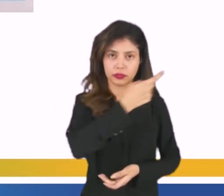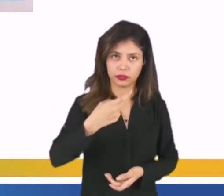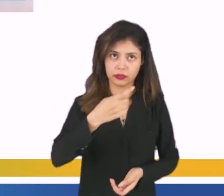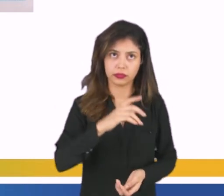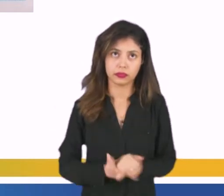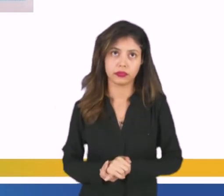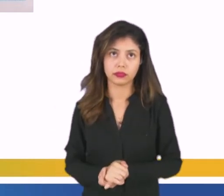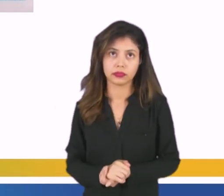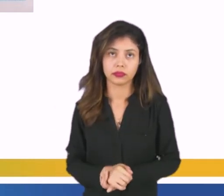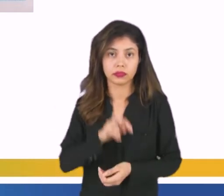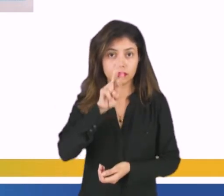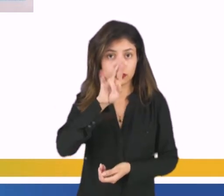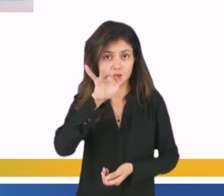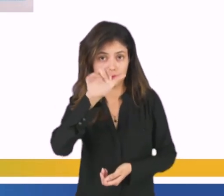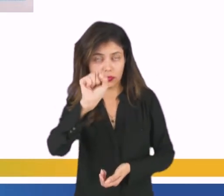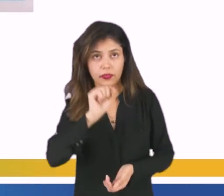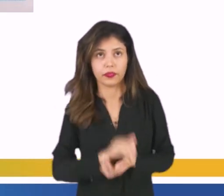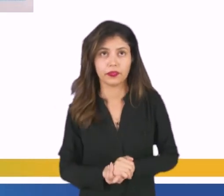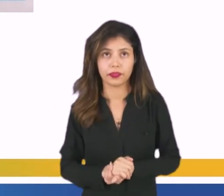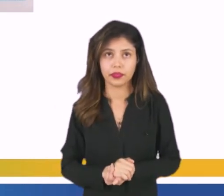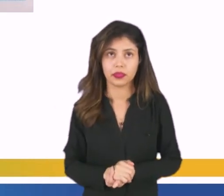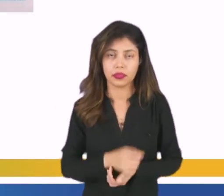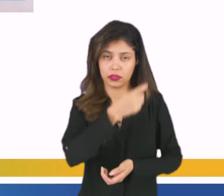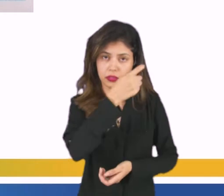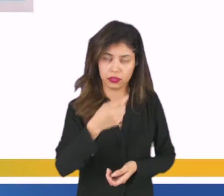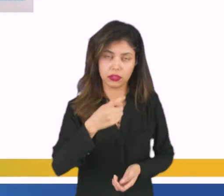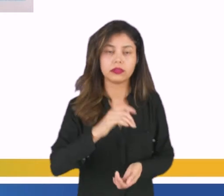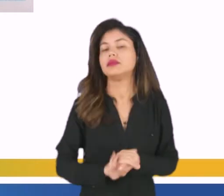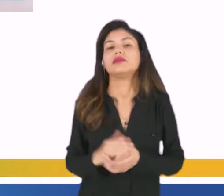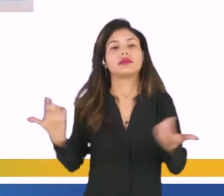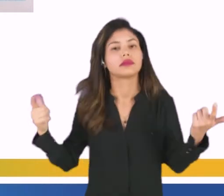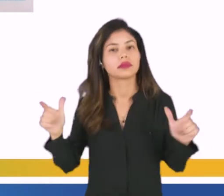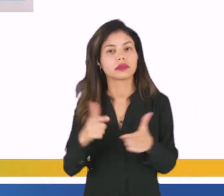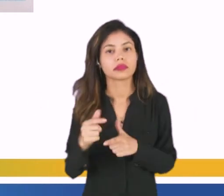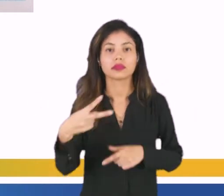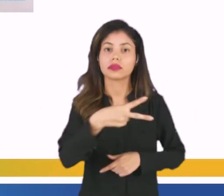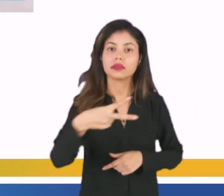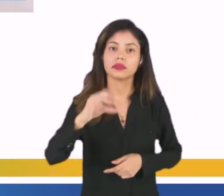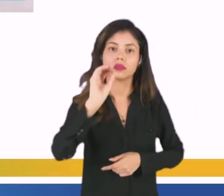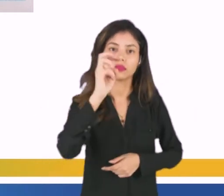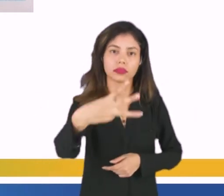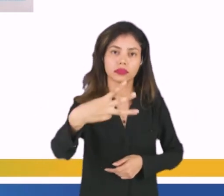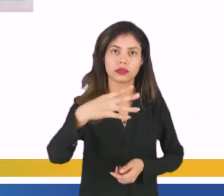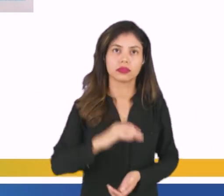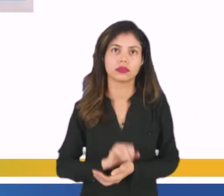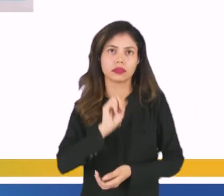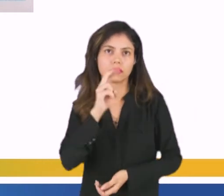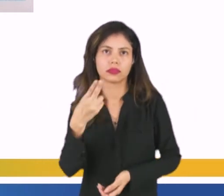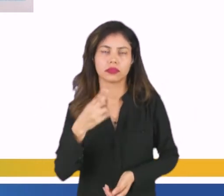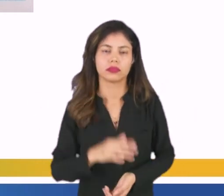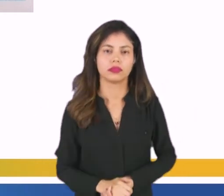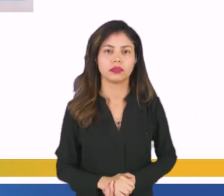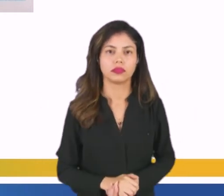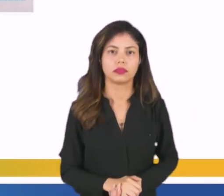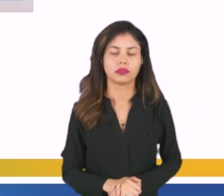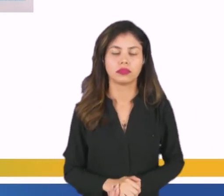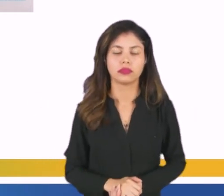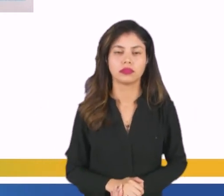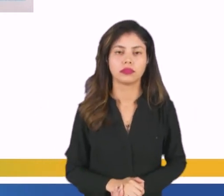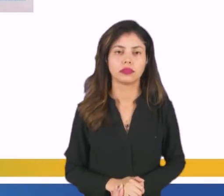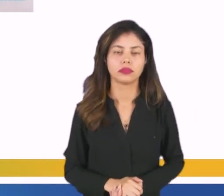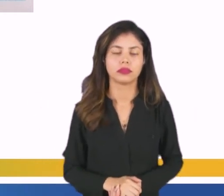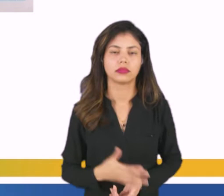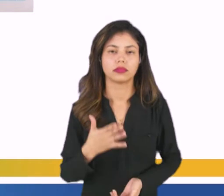x pertence aos reais, tal que o x é menor ou igual a 3, ou o